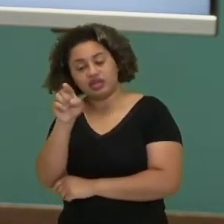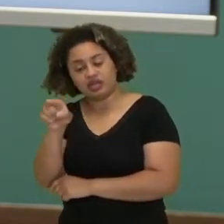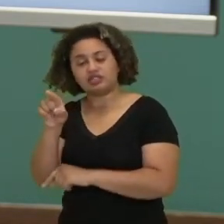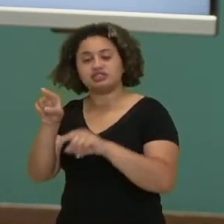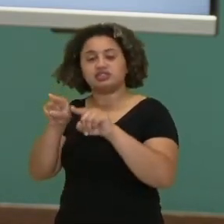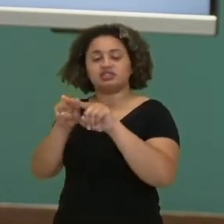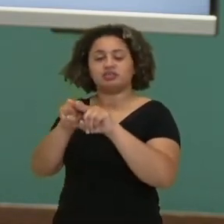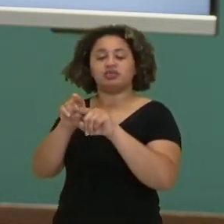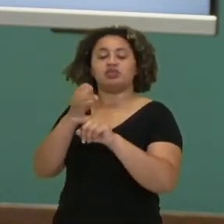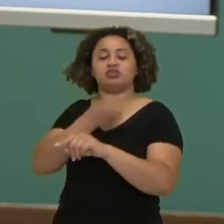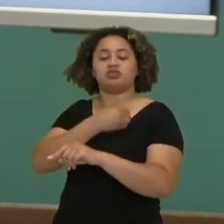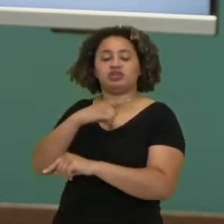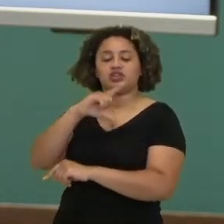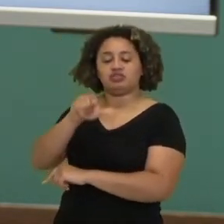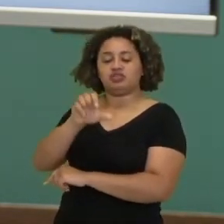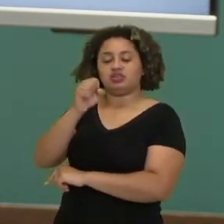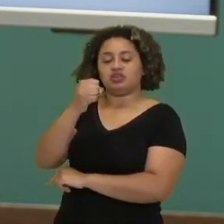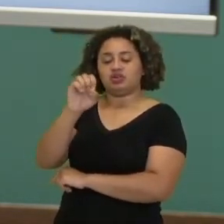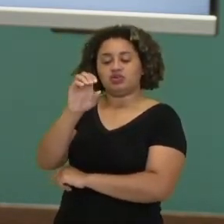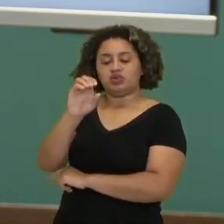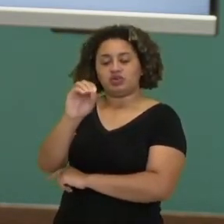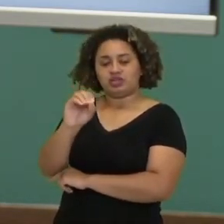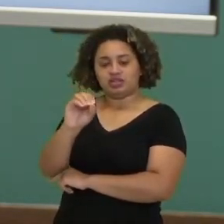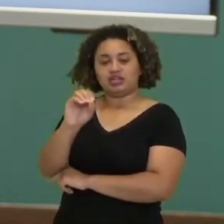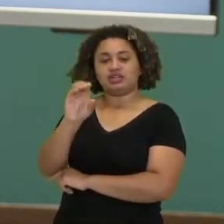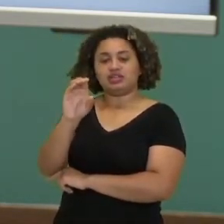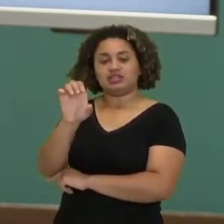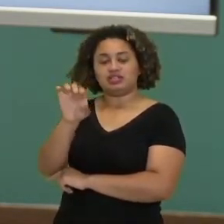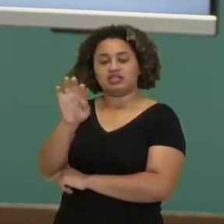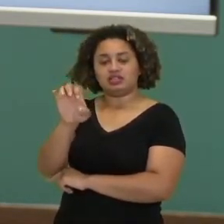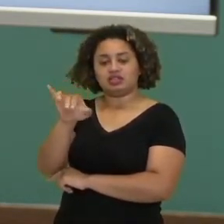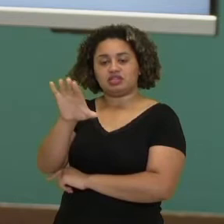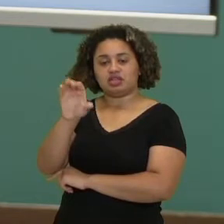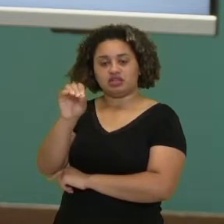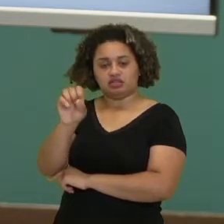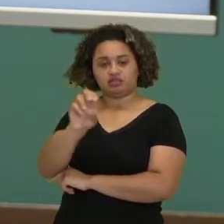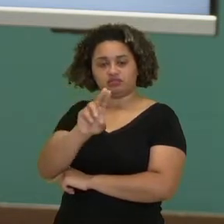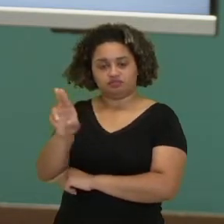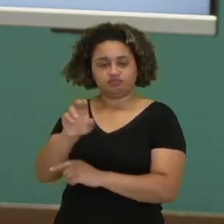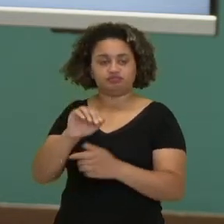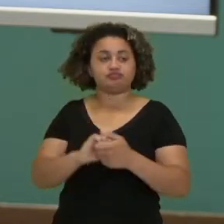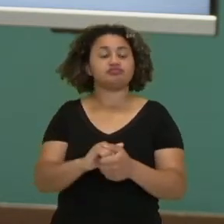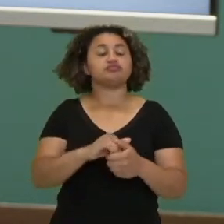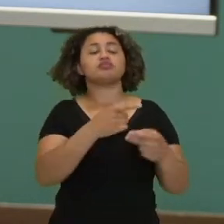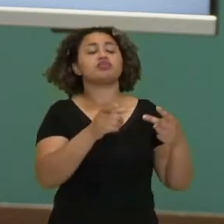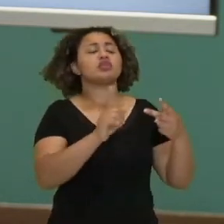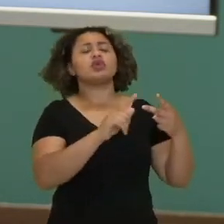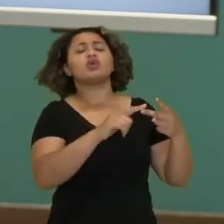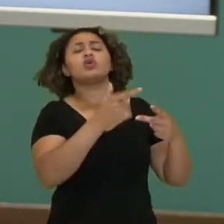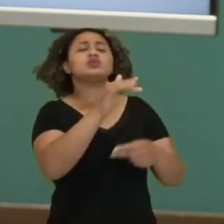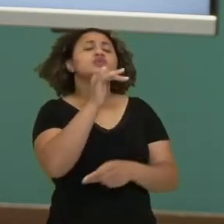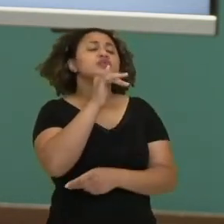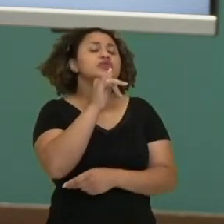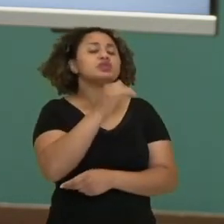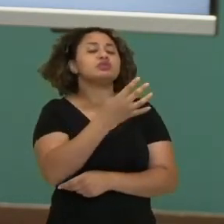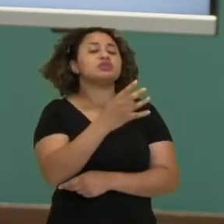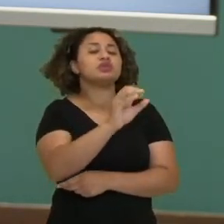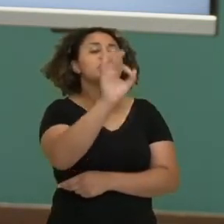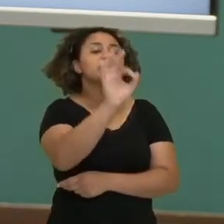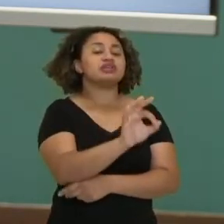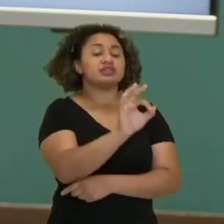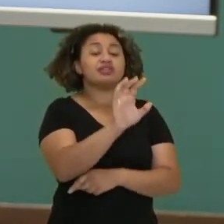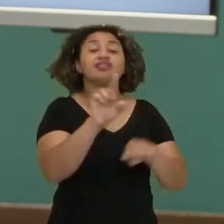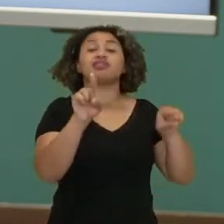80 centésimos, ok? Bom, vamos lá. E o 40%? Mesma coisa, 40